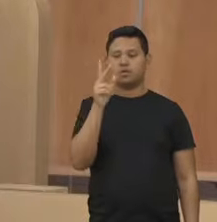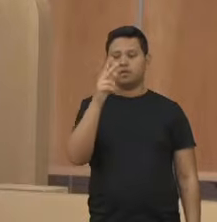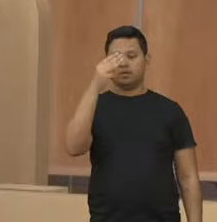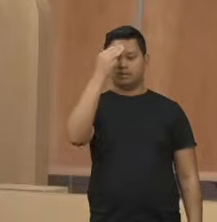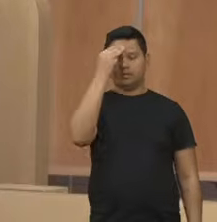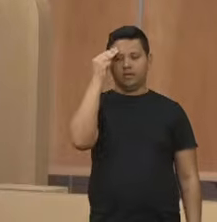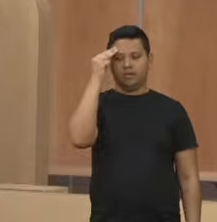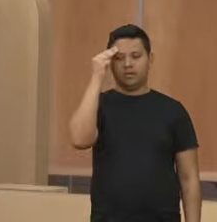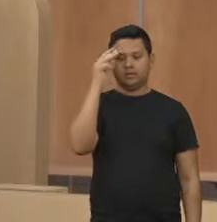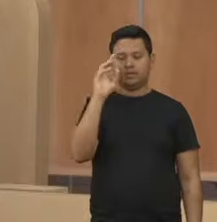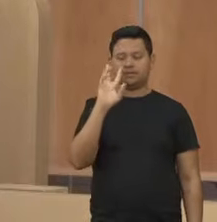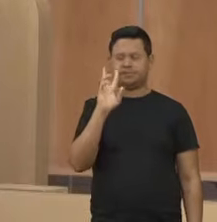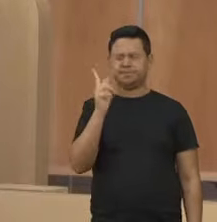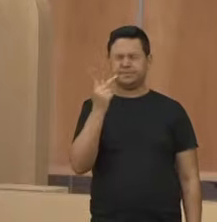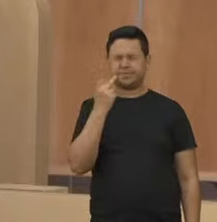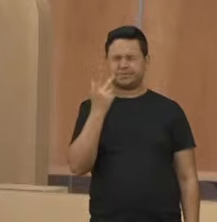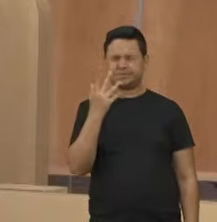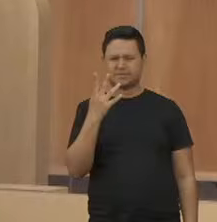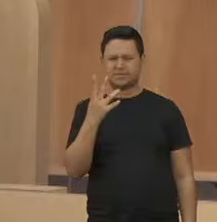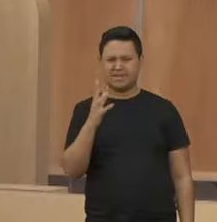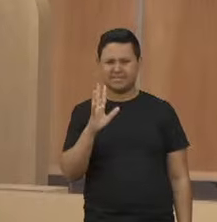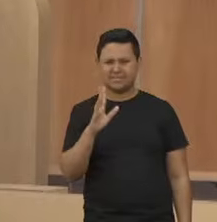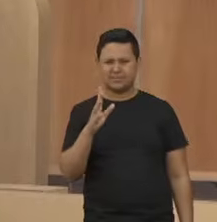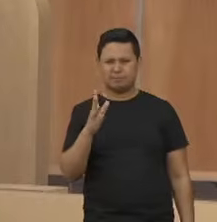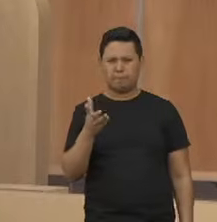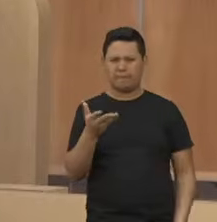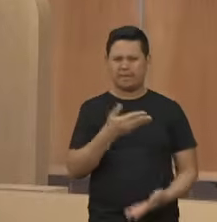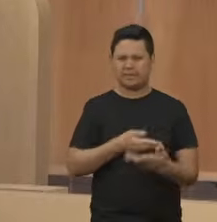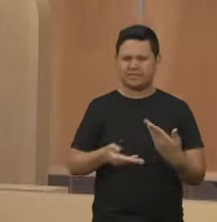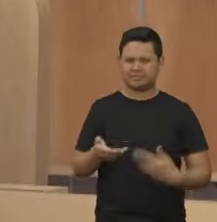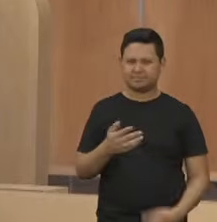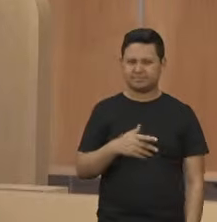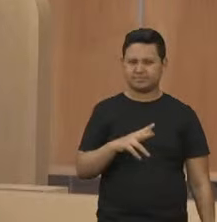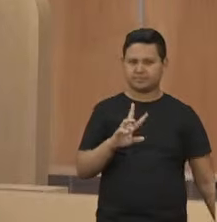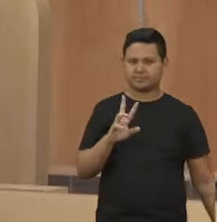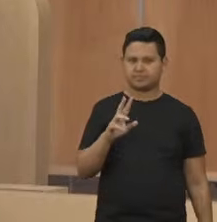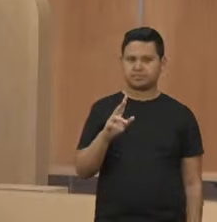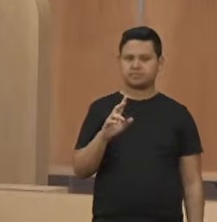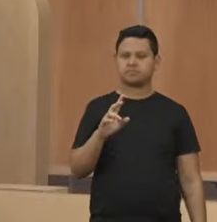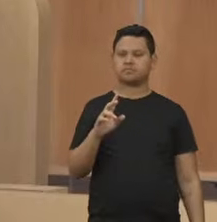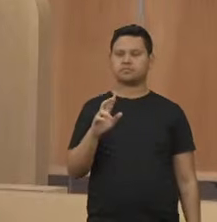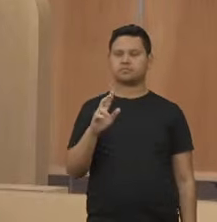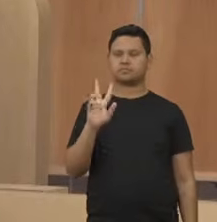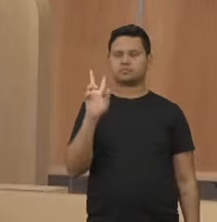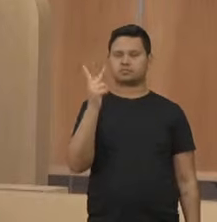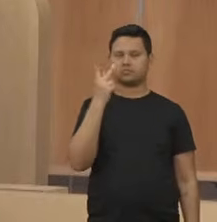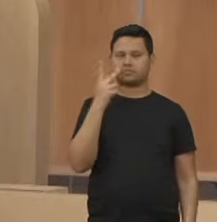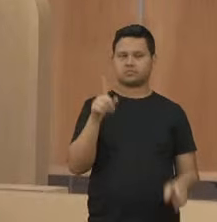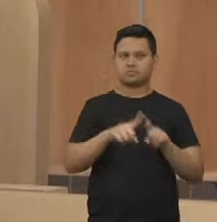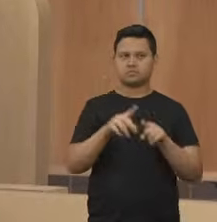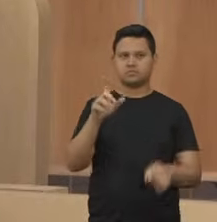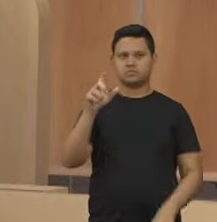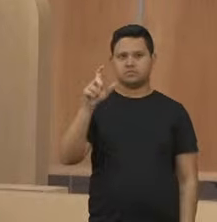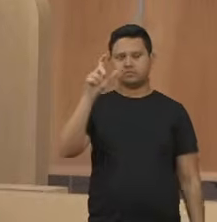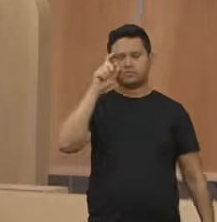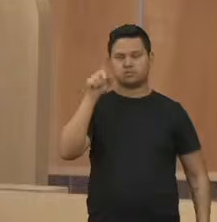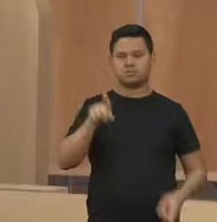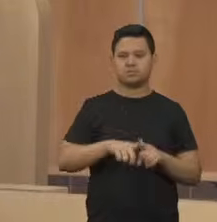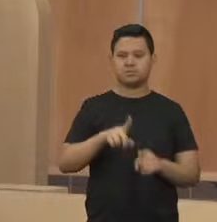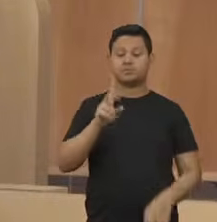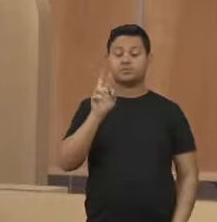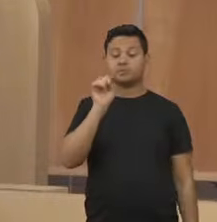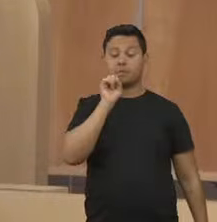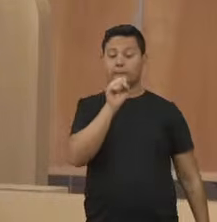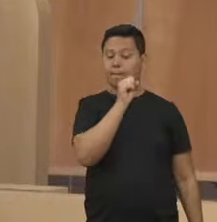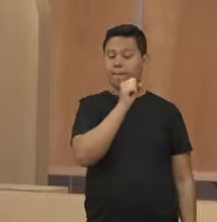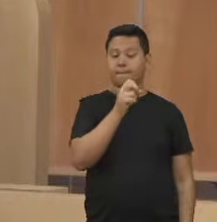Maria Amélia, Jean Araújo, Daniel Mariano, Joex Almeida, Neto Alves, Paulinho dos Condutores, Marcelo Dantas, Sulfar do Cidade de